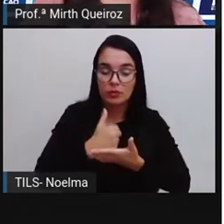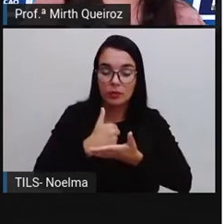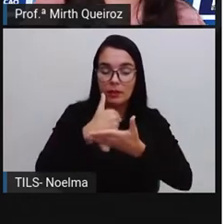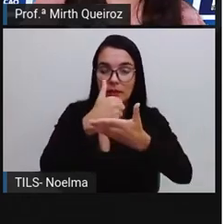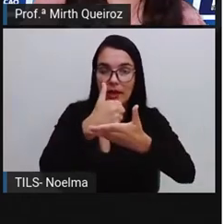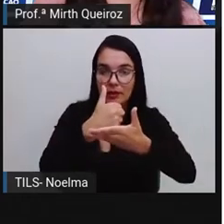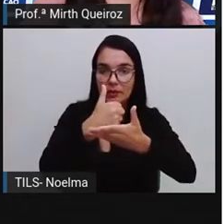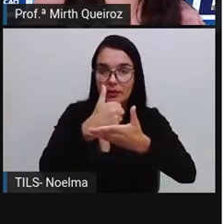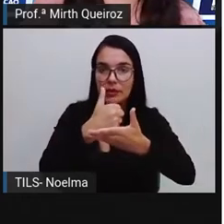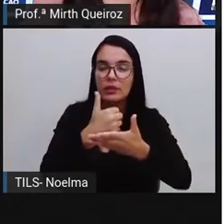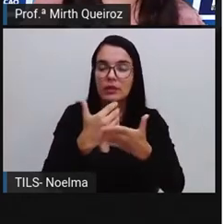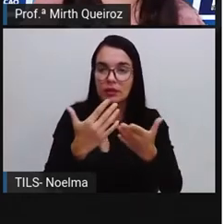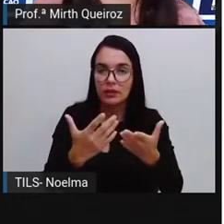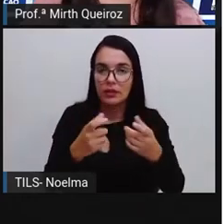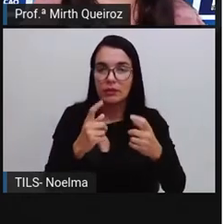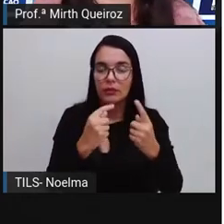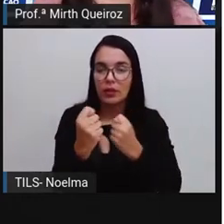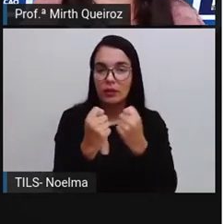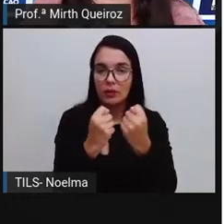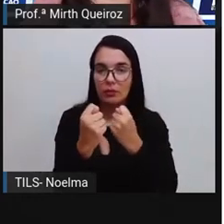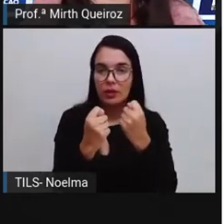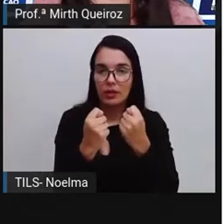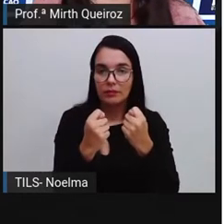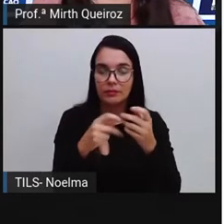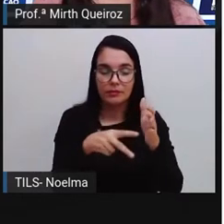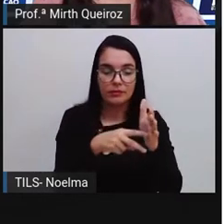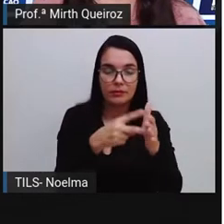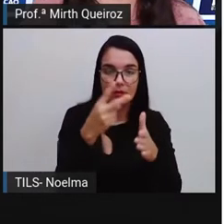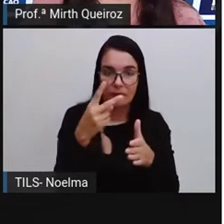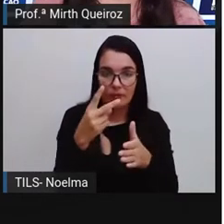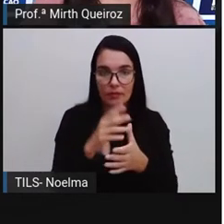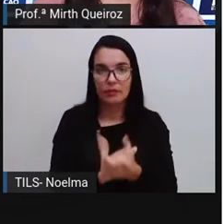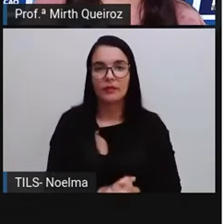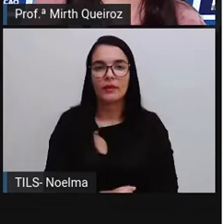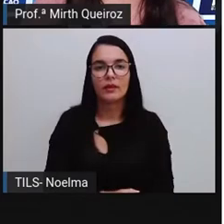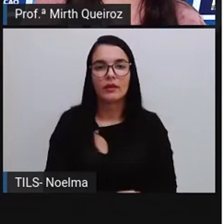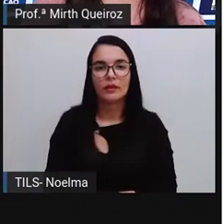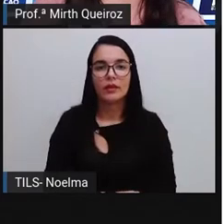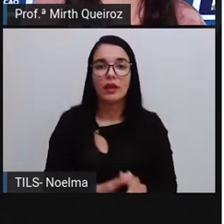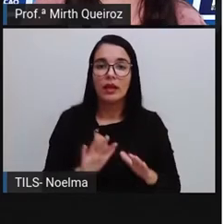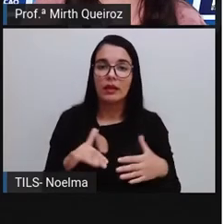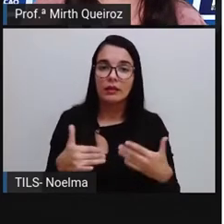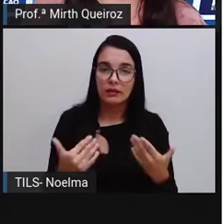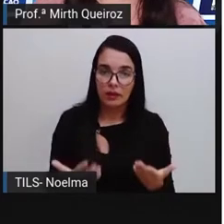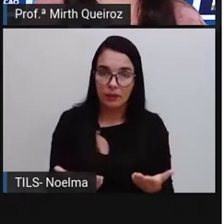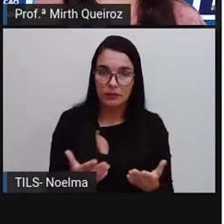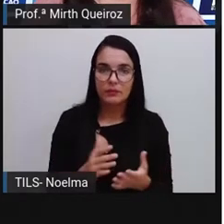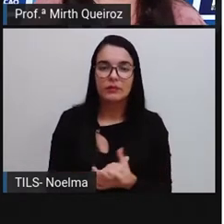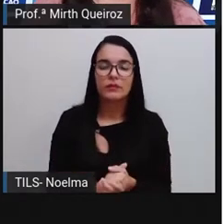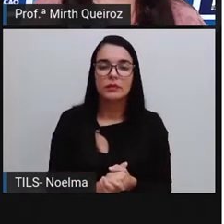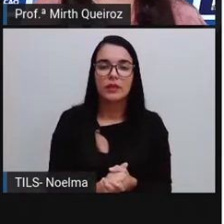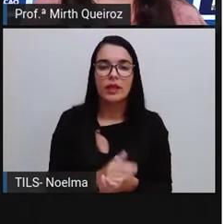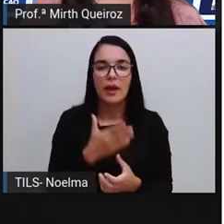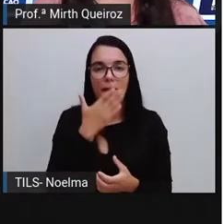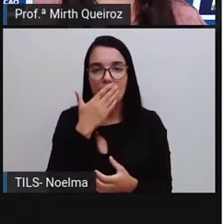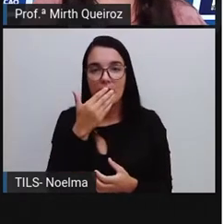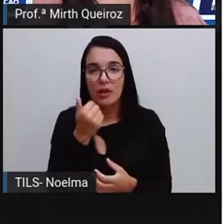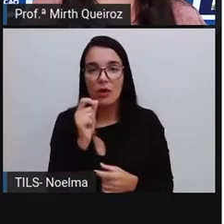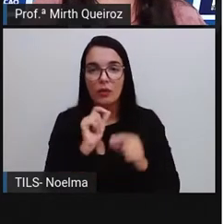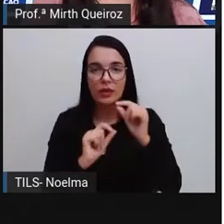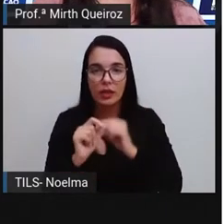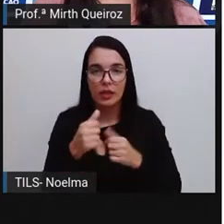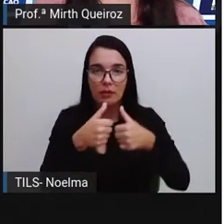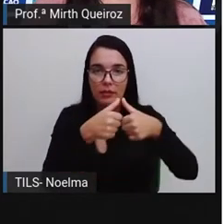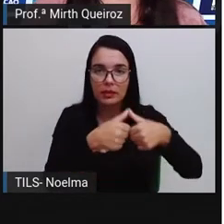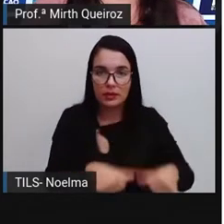vão ser utilizados aí no nosso setor secundário né transformado aí em outros produtos nesse sentido o